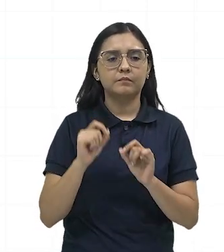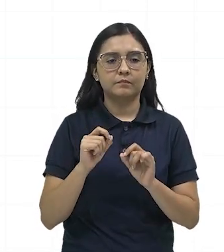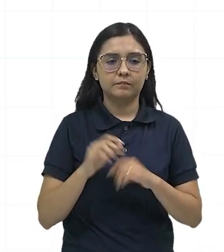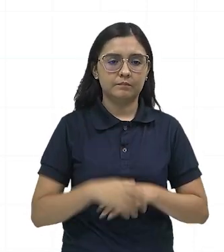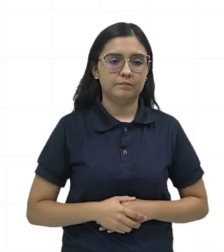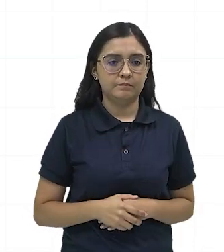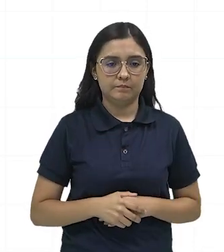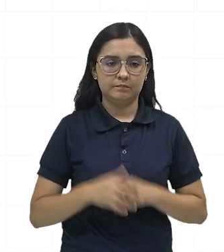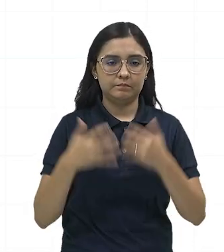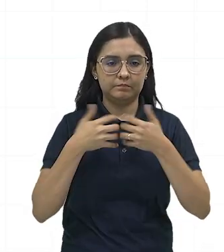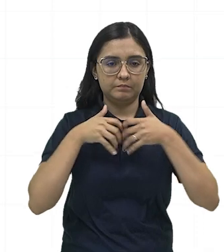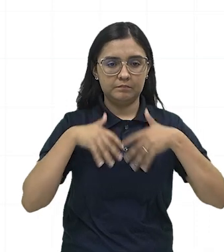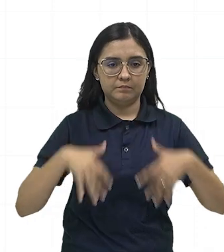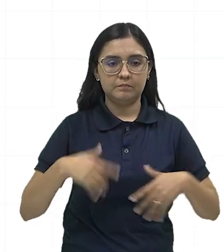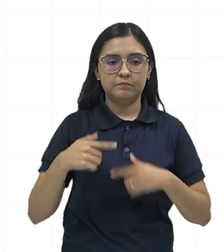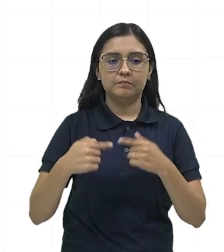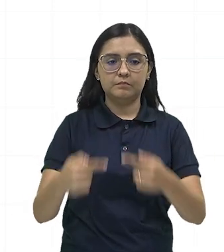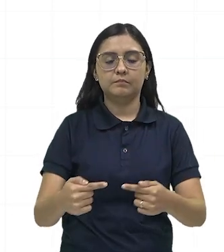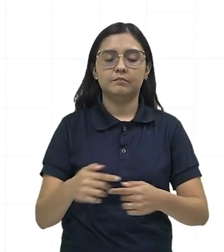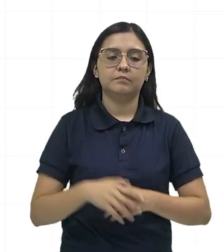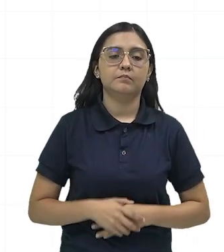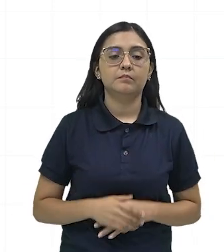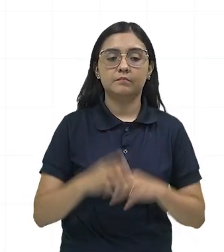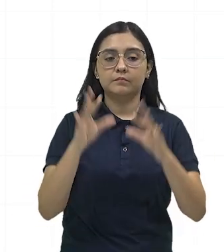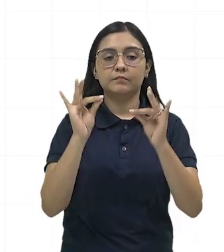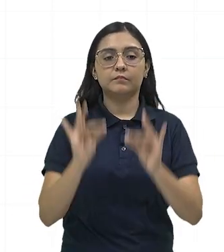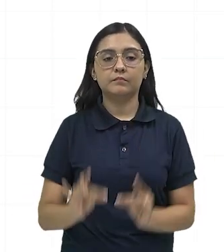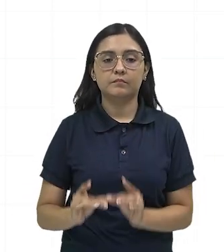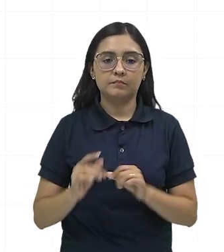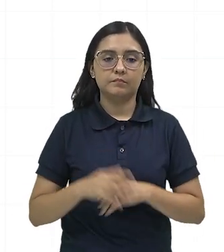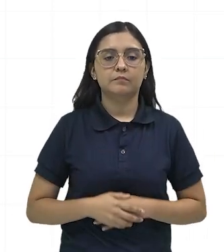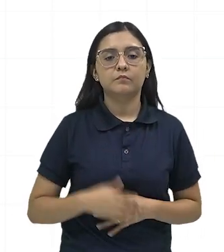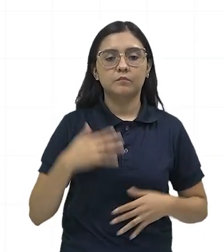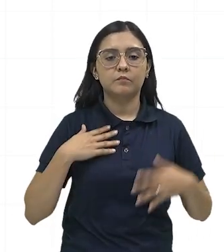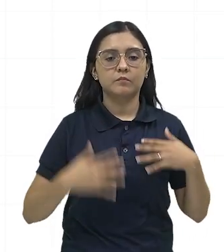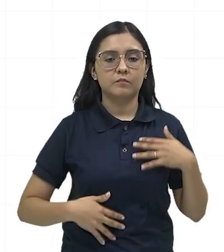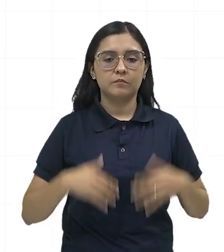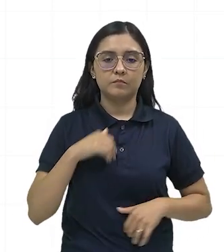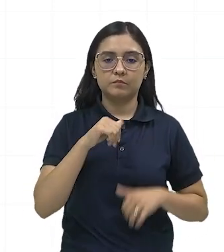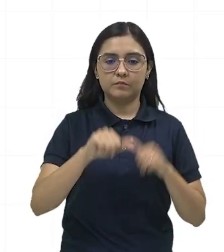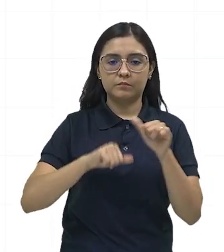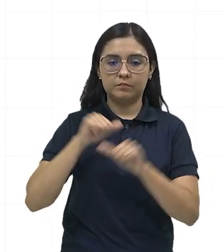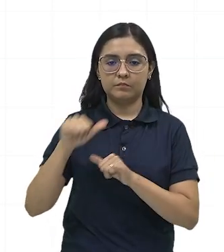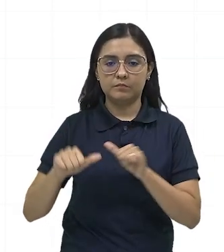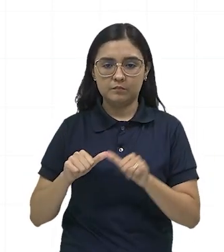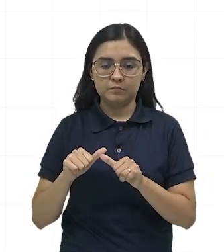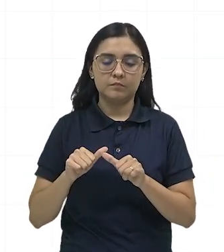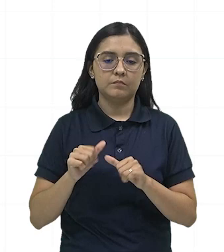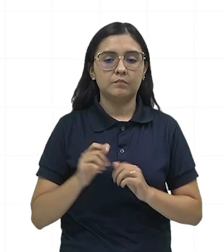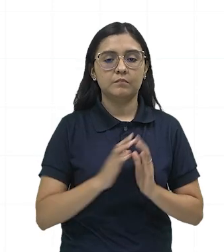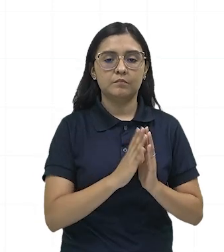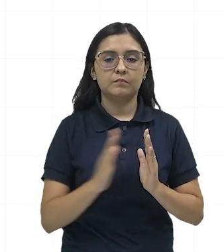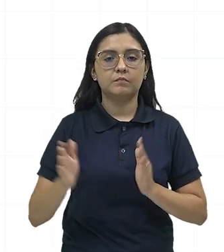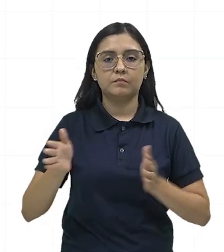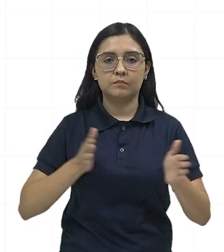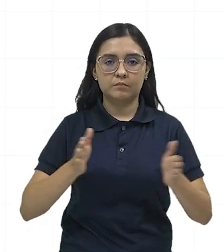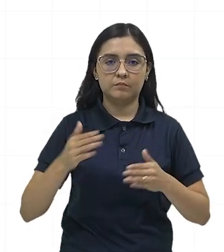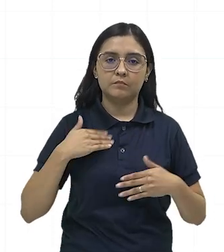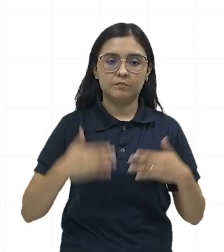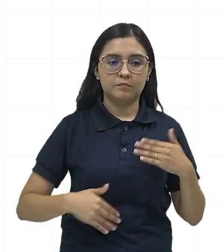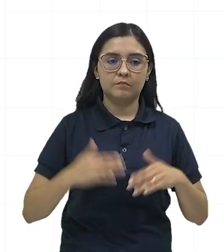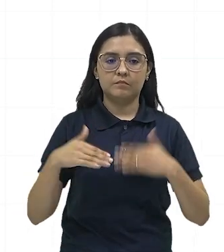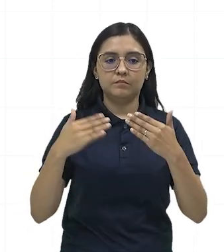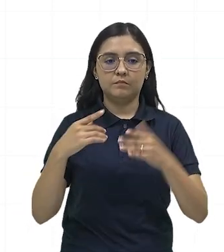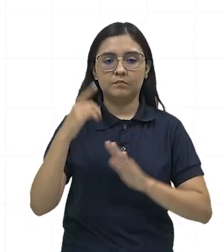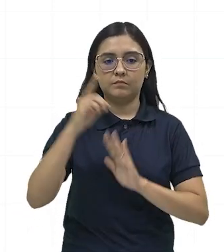conhecimento mecanismos reprodutivos e no detalhamento, mudanças no corpo humano durante a puberdade e